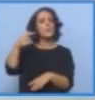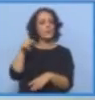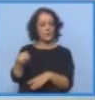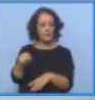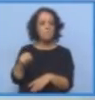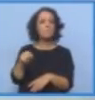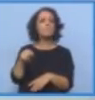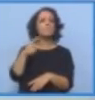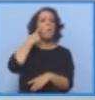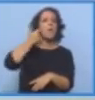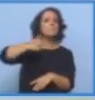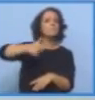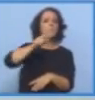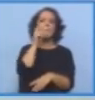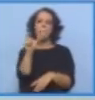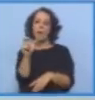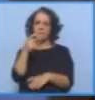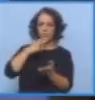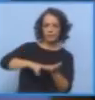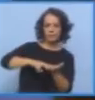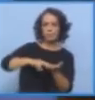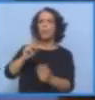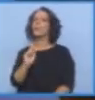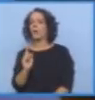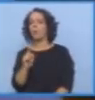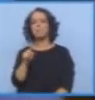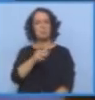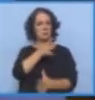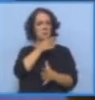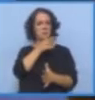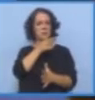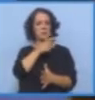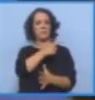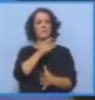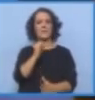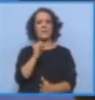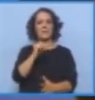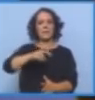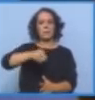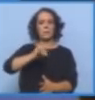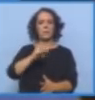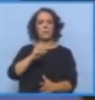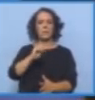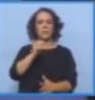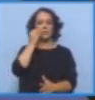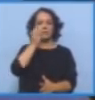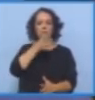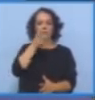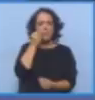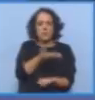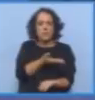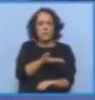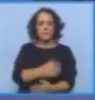são verdadeiras. Que discurso é este que é colocado na voz dos ímpios, Padre João Lourenço? Olha,